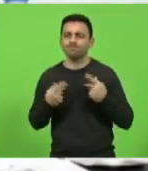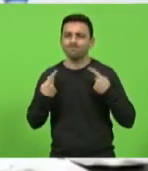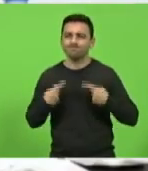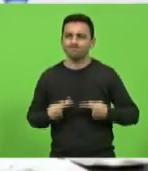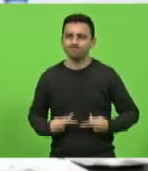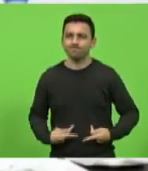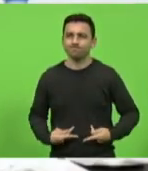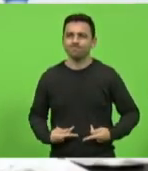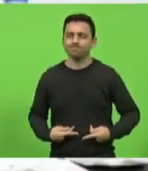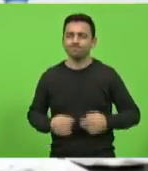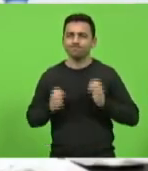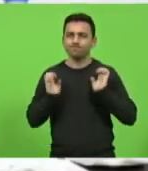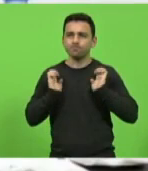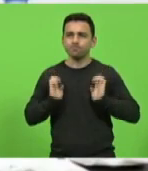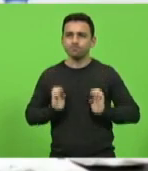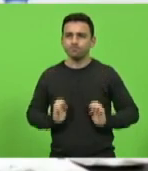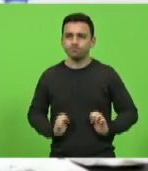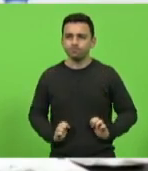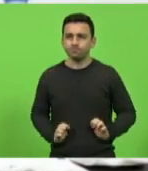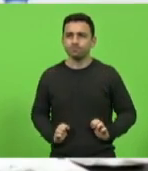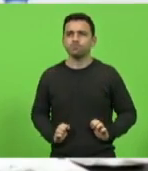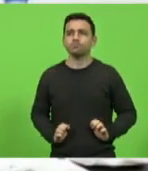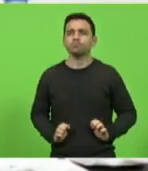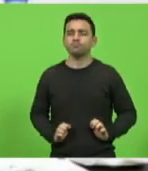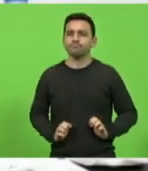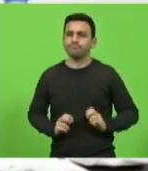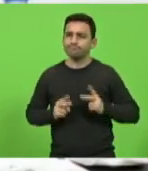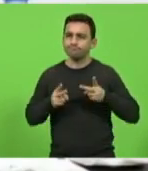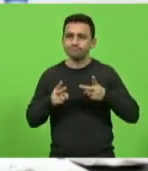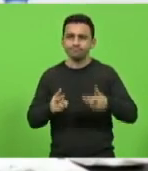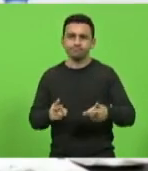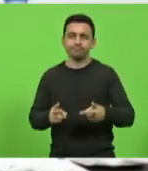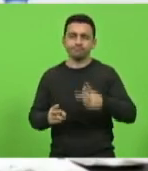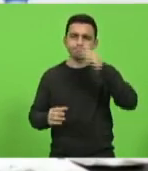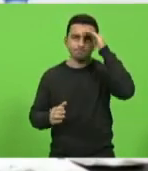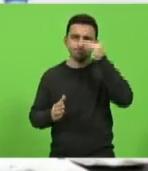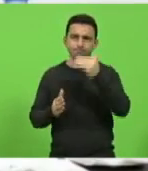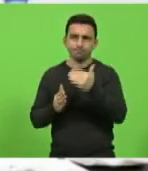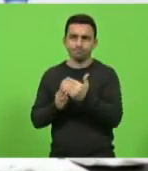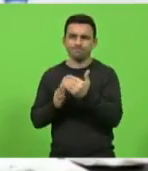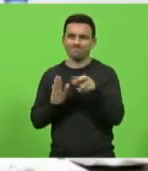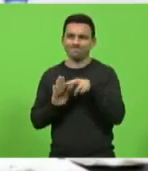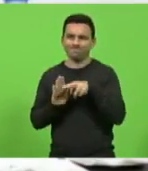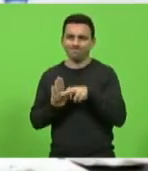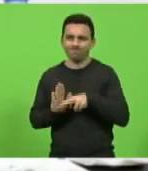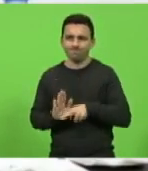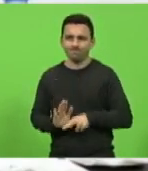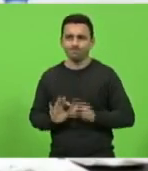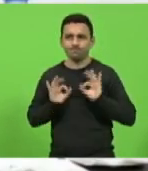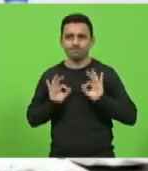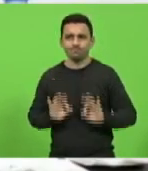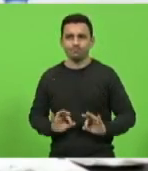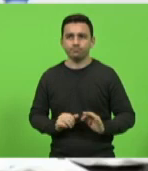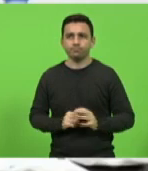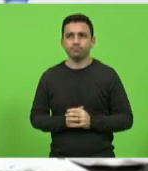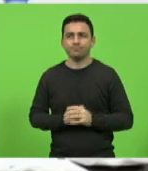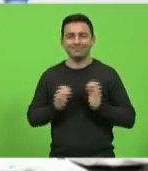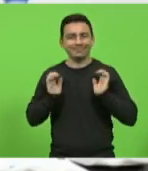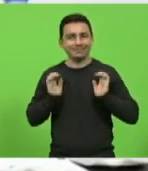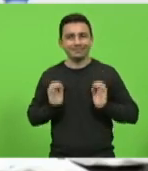com muita ética seguindo rigorosamente os preceitos éticos